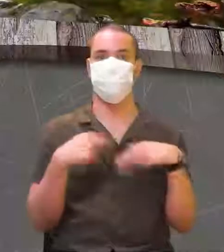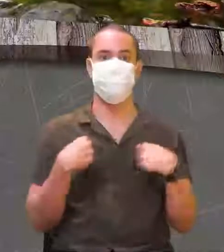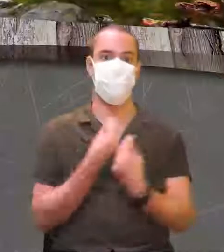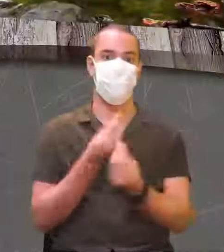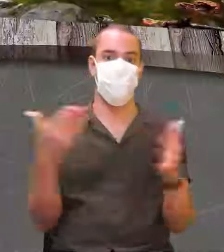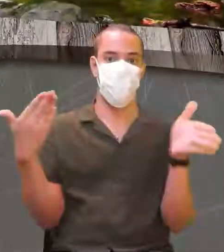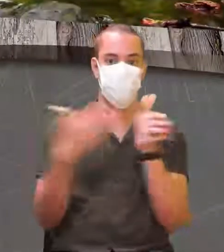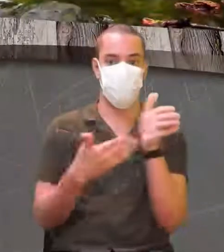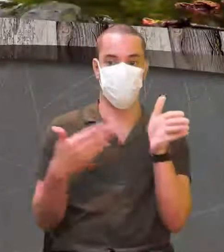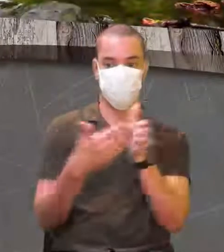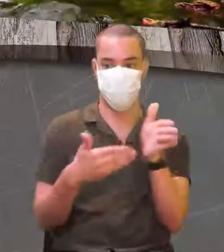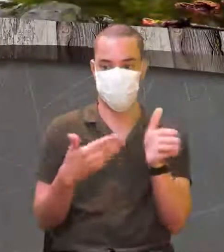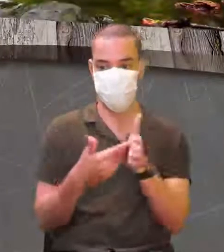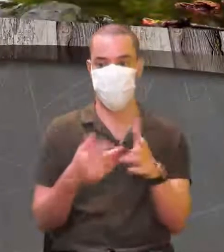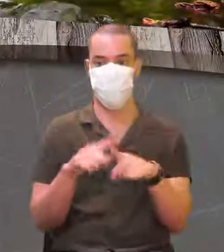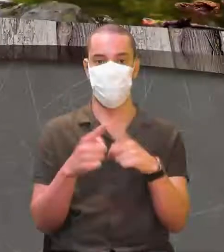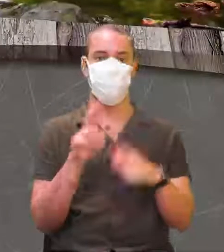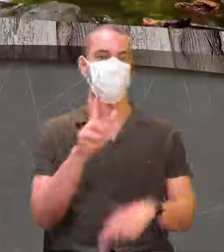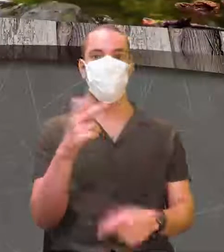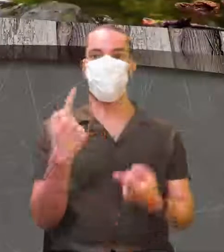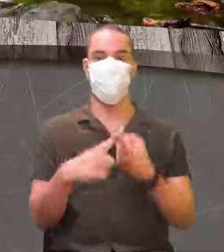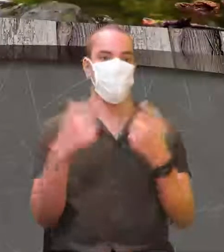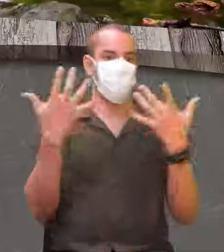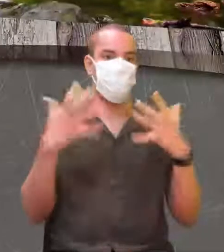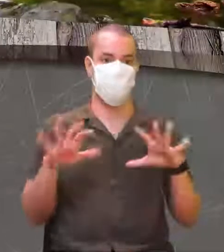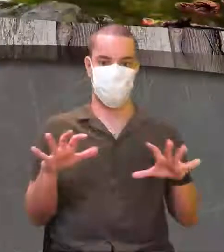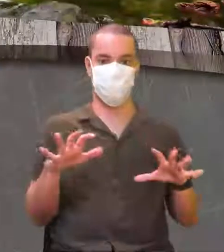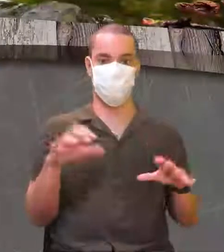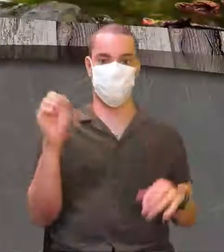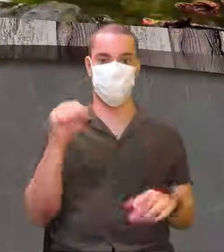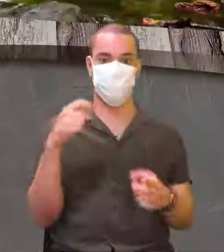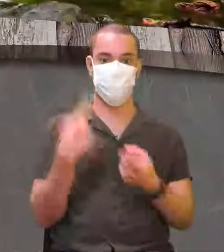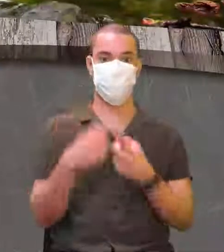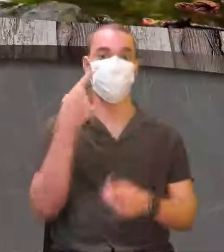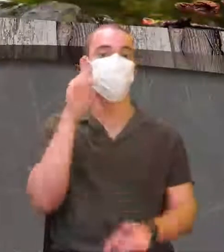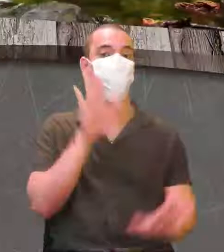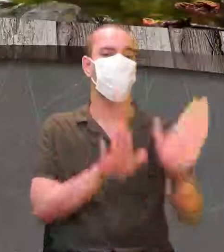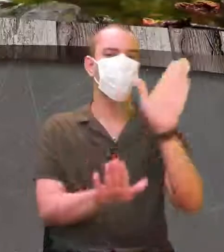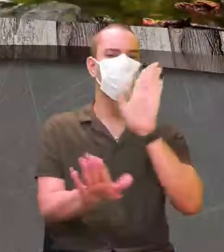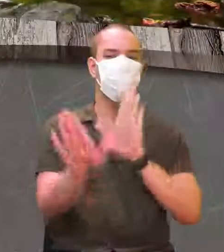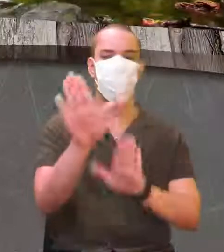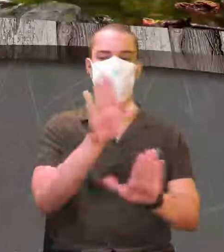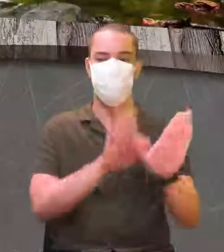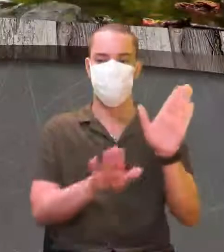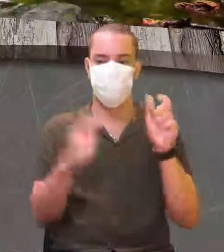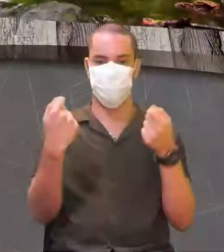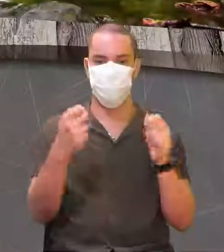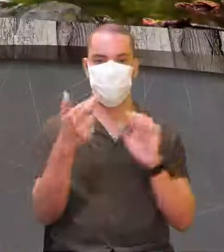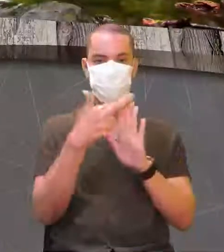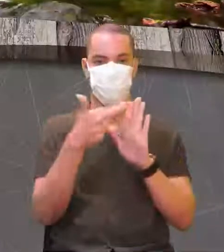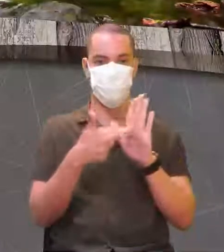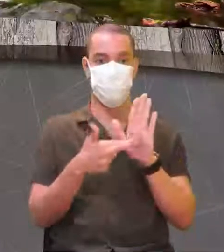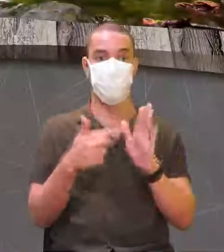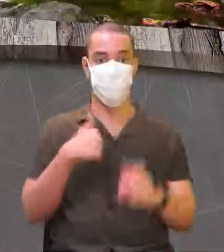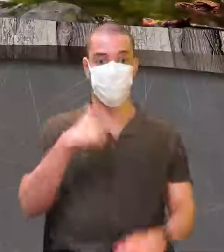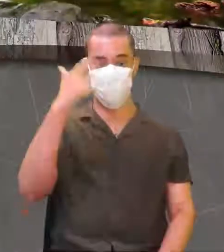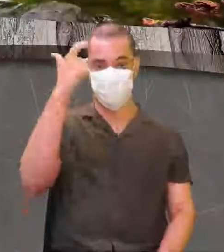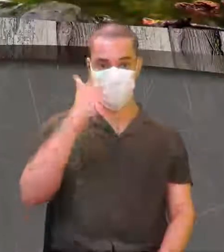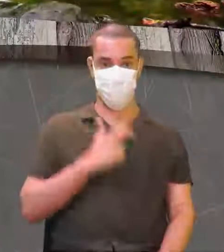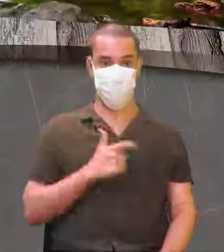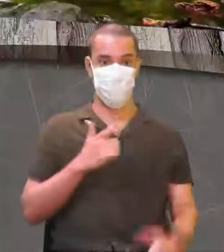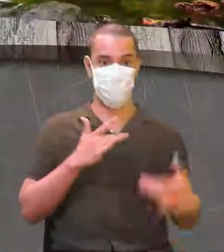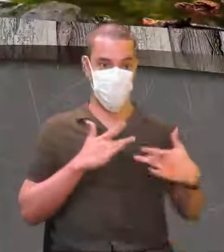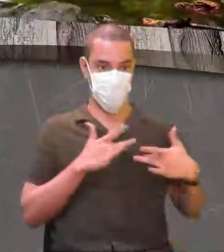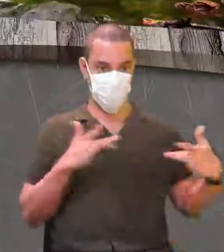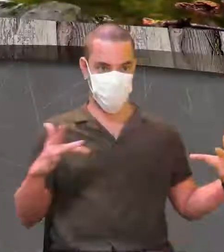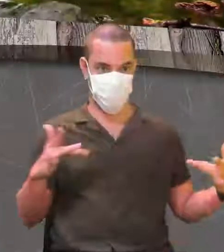um doador, mas não porque não querem mais, sim pelo cuidado que precisa ter, tá? Eu sou doador, professora, sem querer